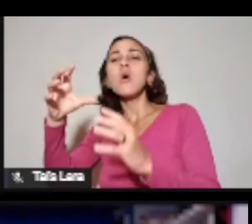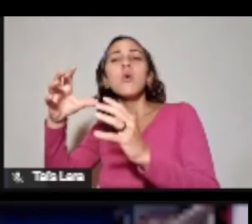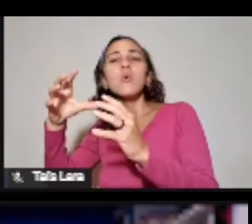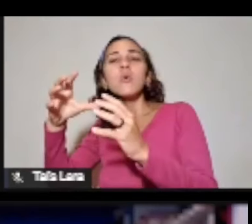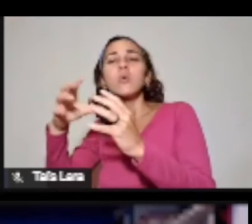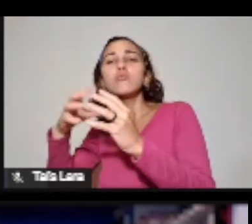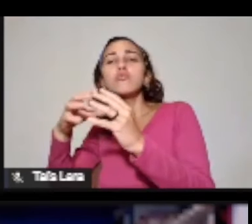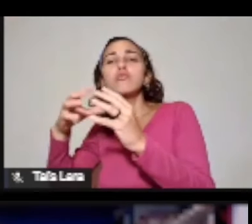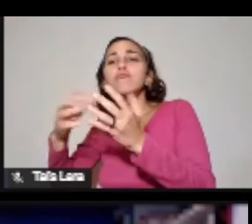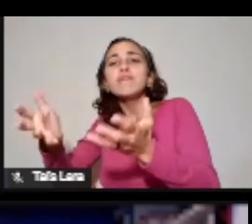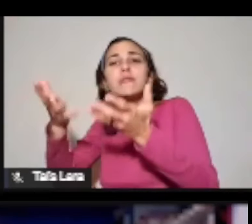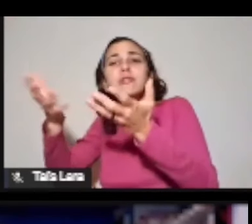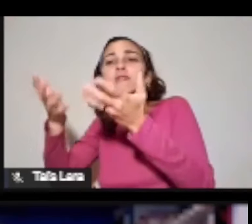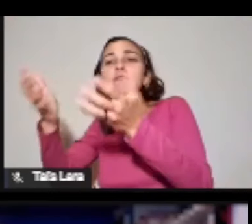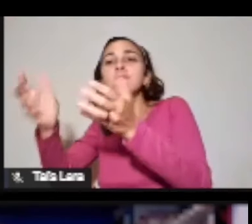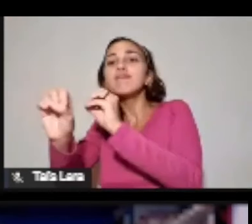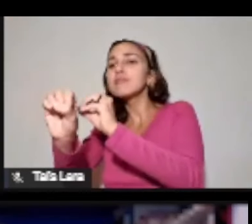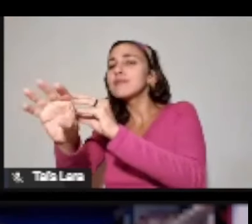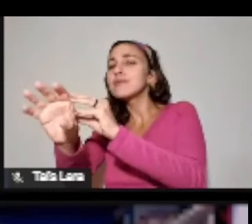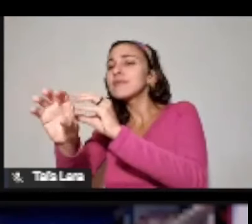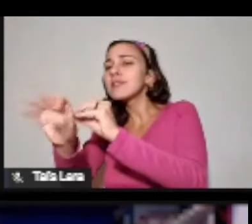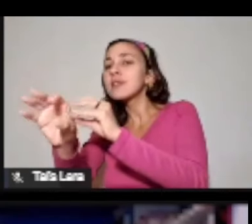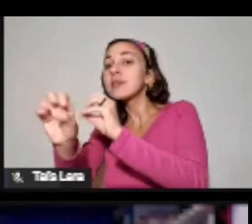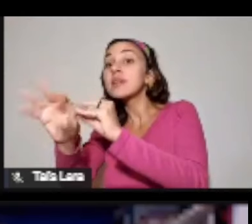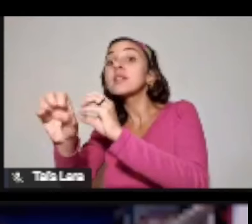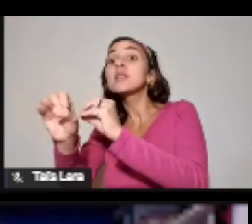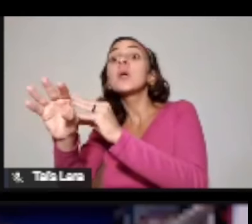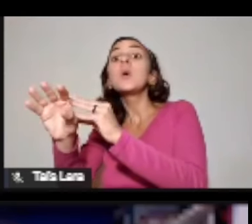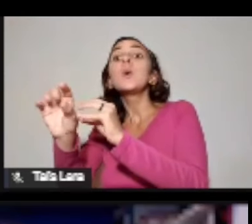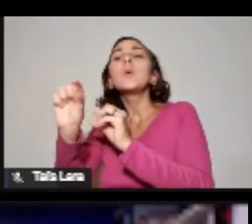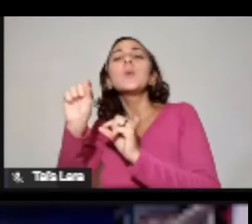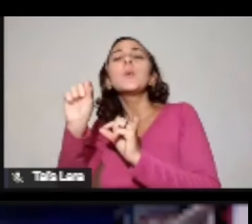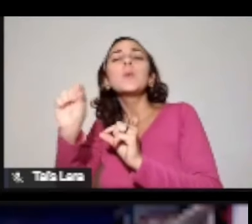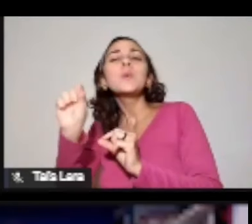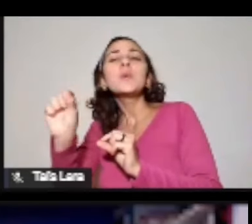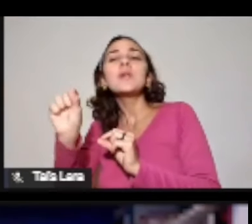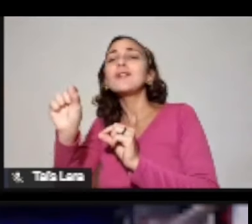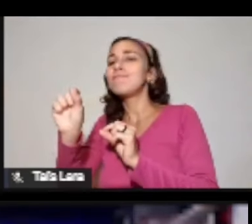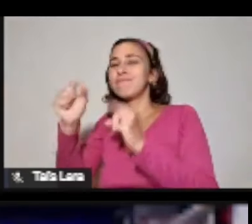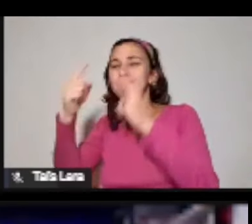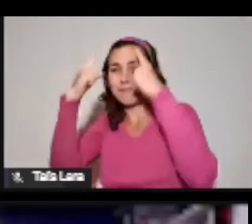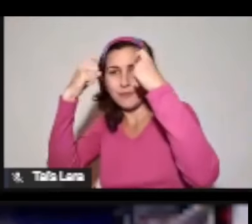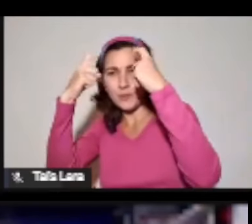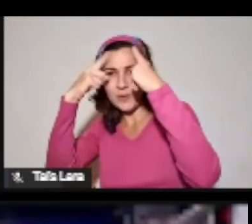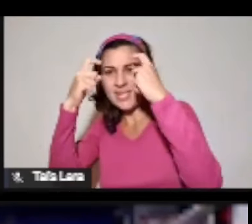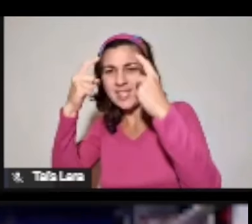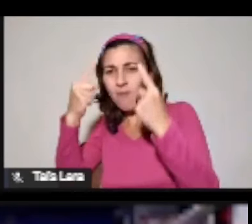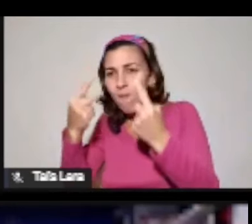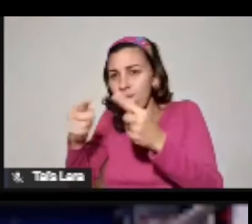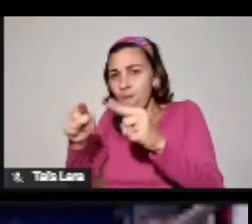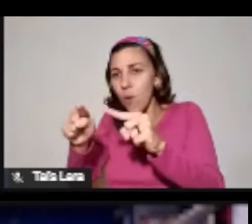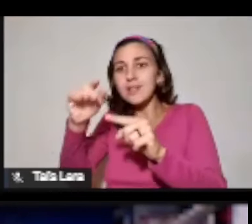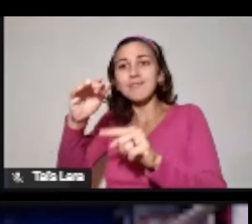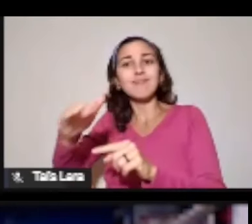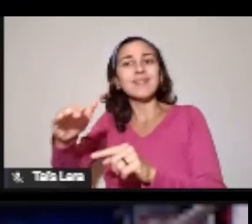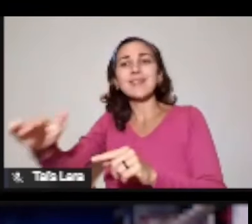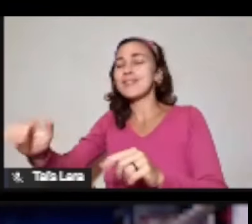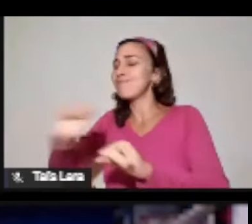trabalho há muito tempo, né? É uma instituição que atua no enfrentamento às violências contra a criança e